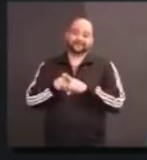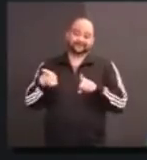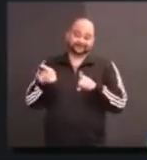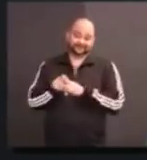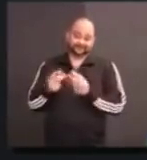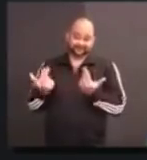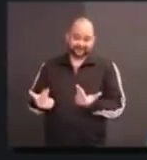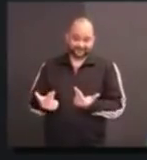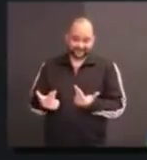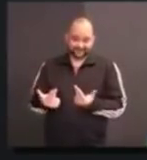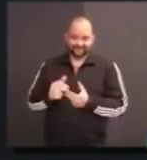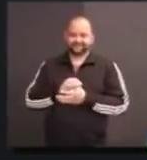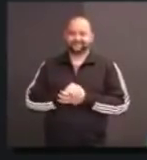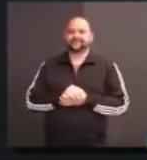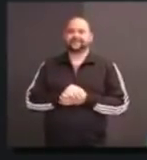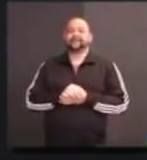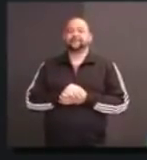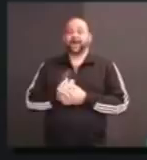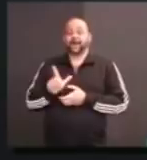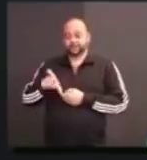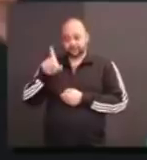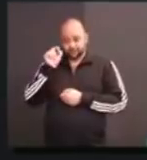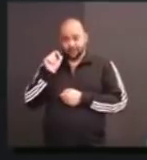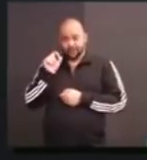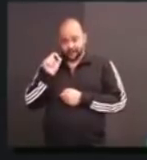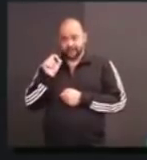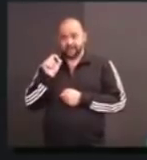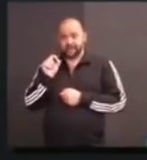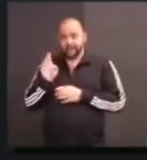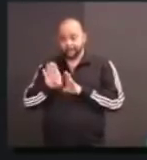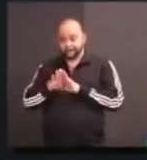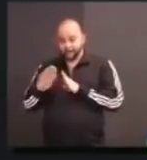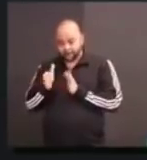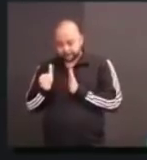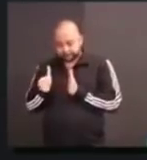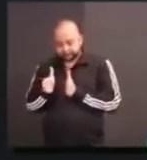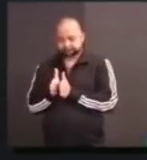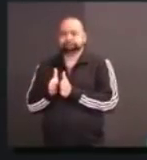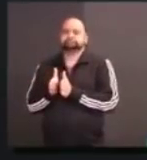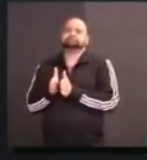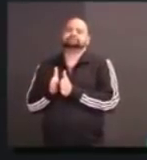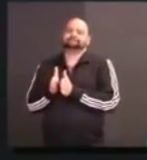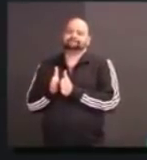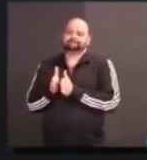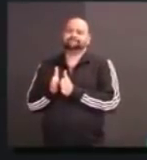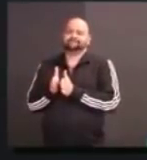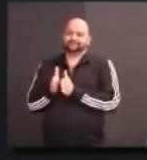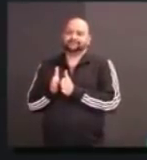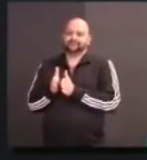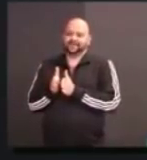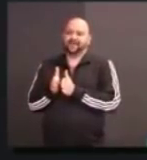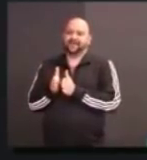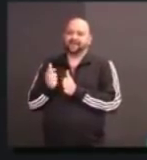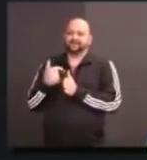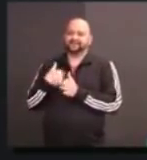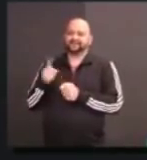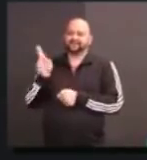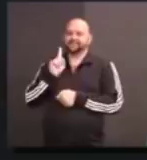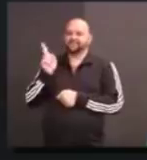Para escolher a porta estreita do desprendimento, do